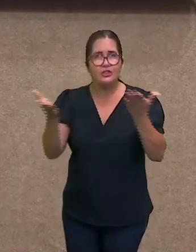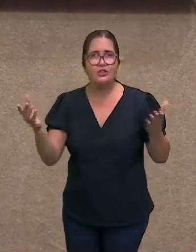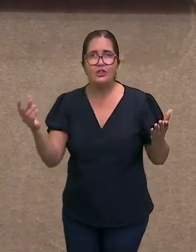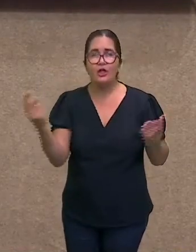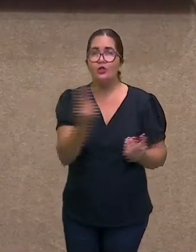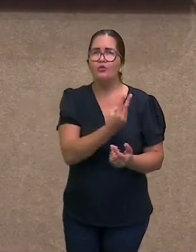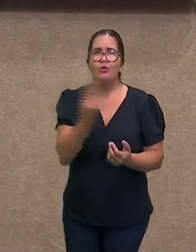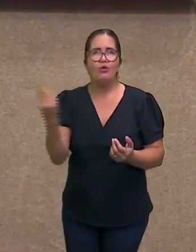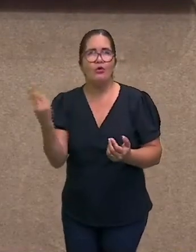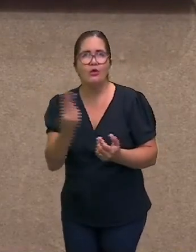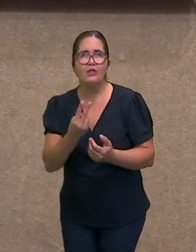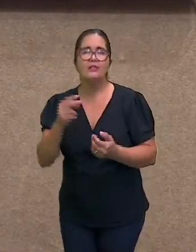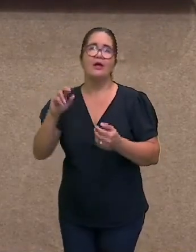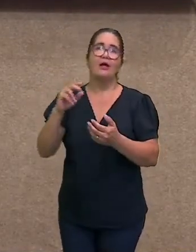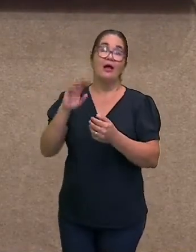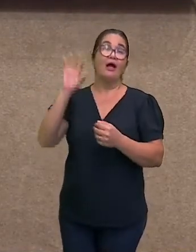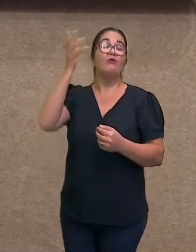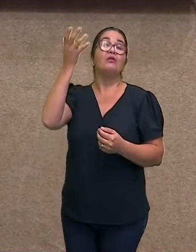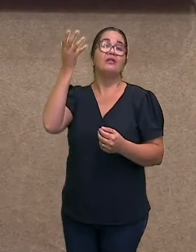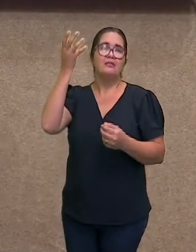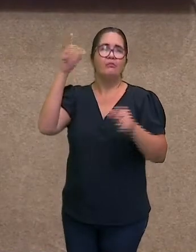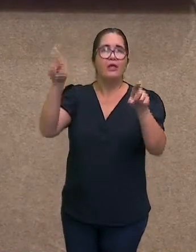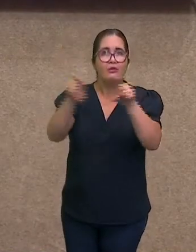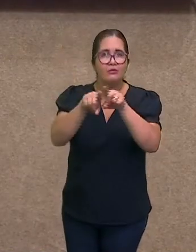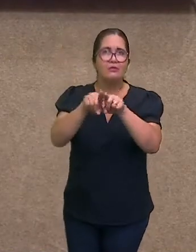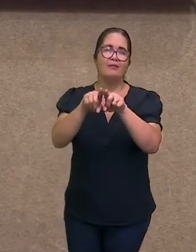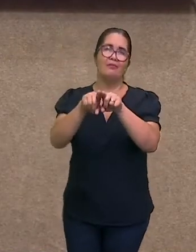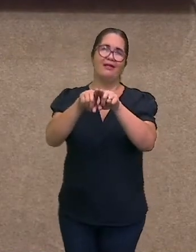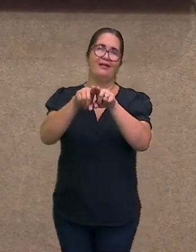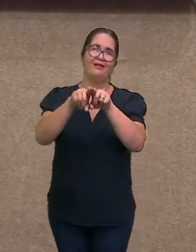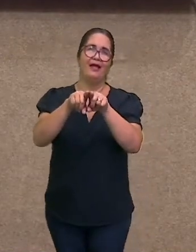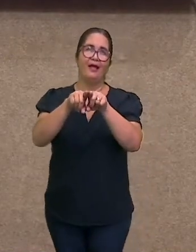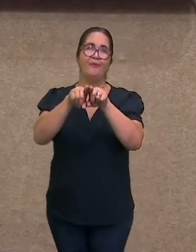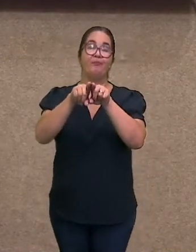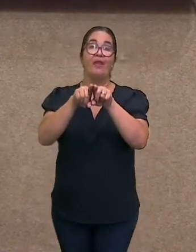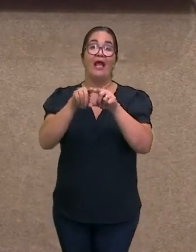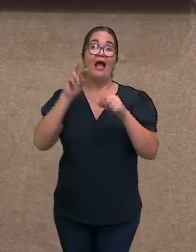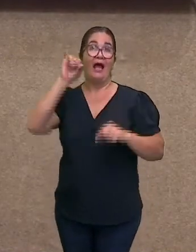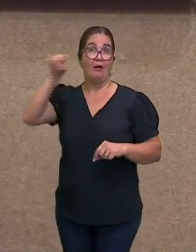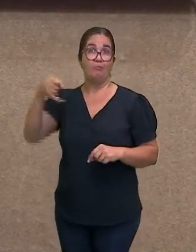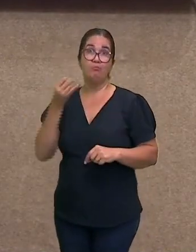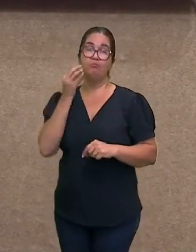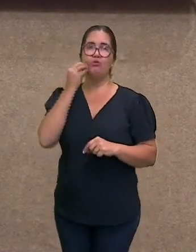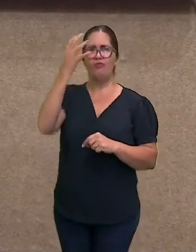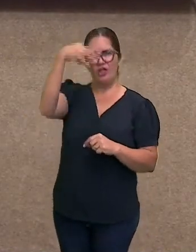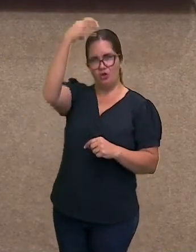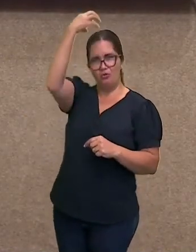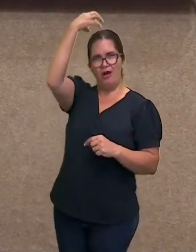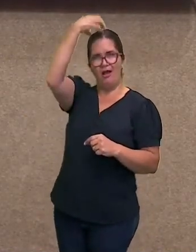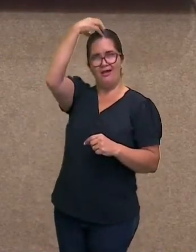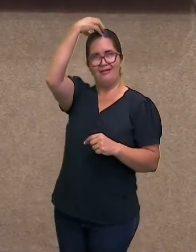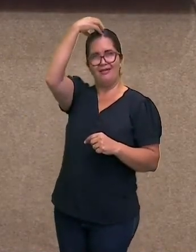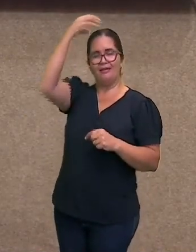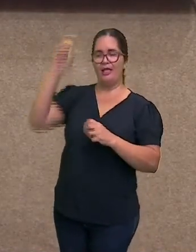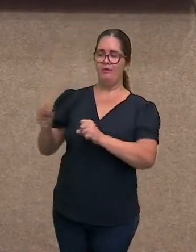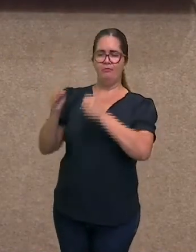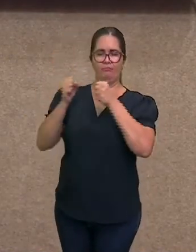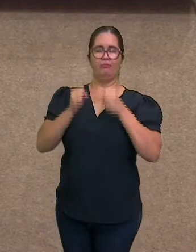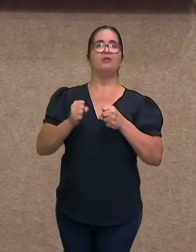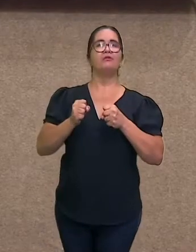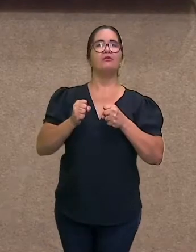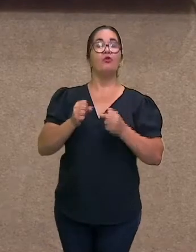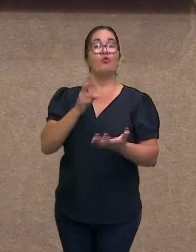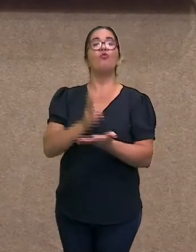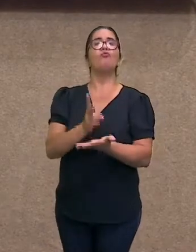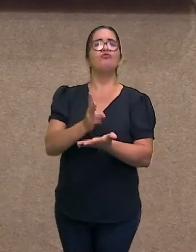concentrasse mais ainda o seu poder, o poder da nobreza. O grande exemplo da monarquia